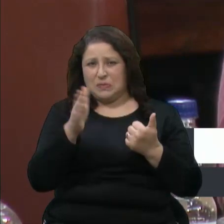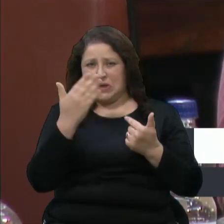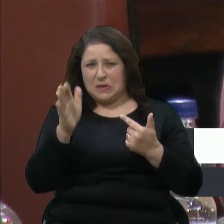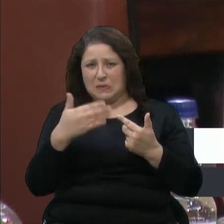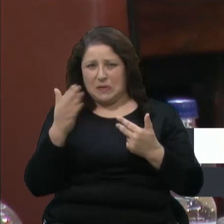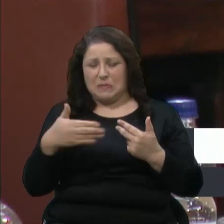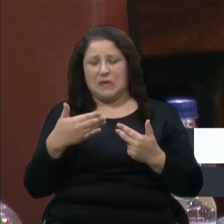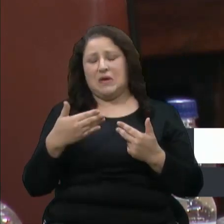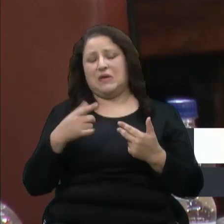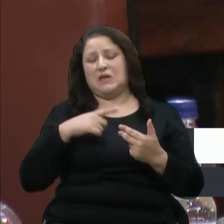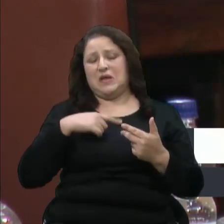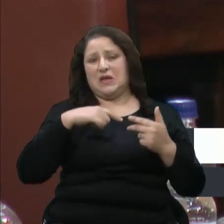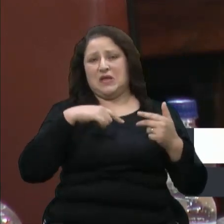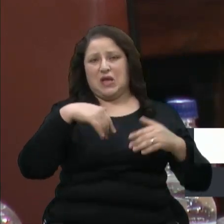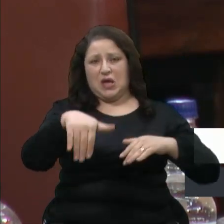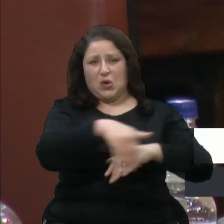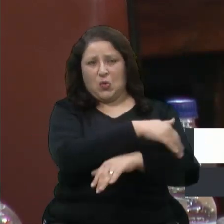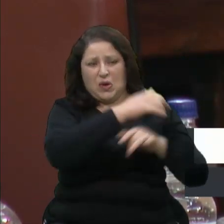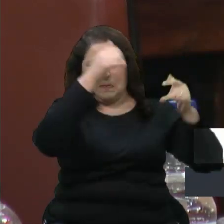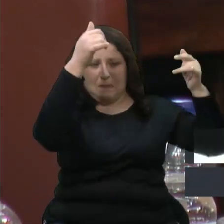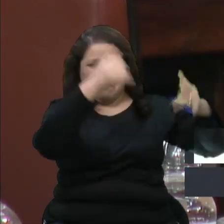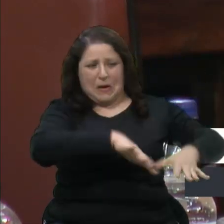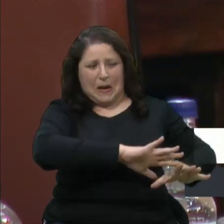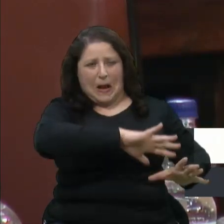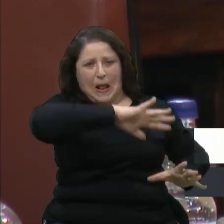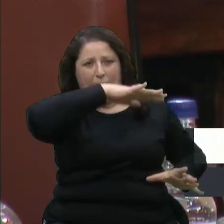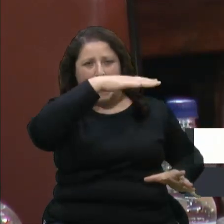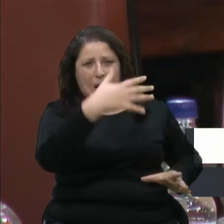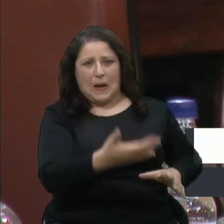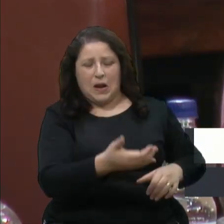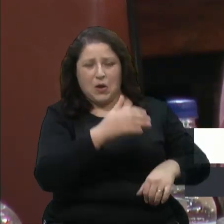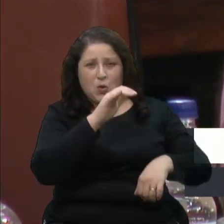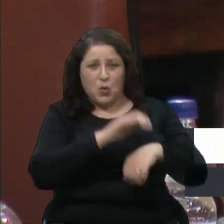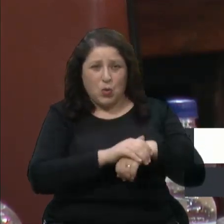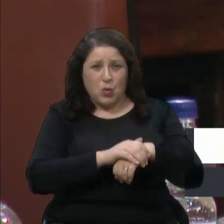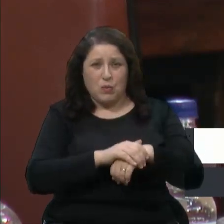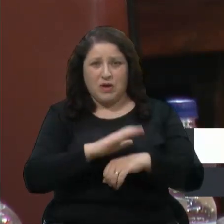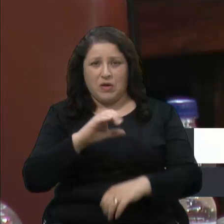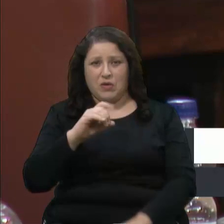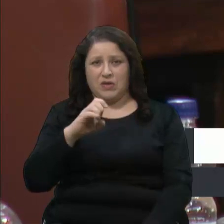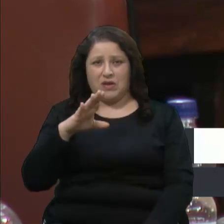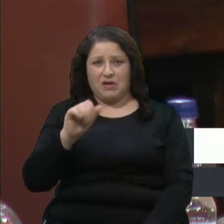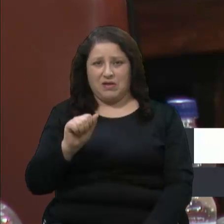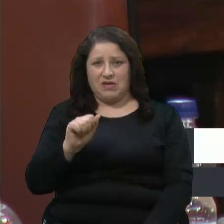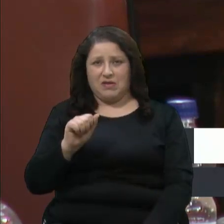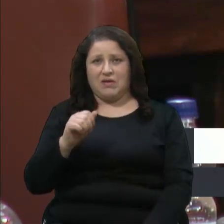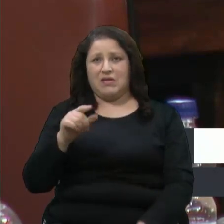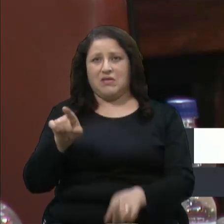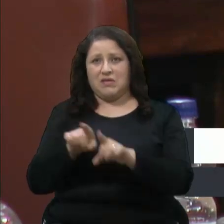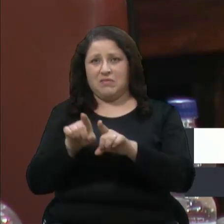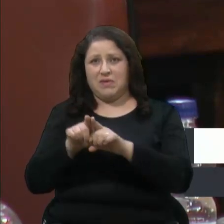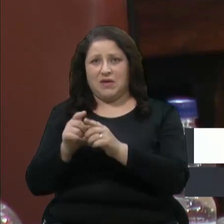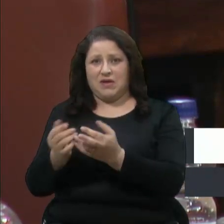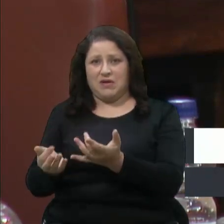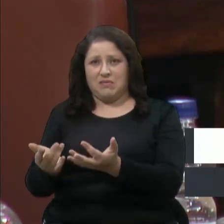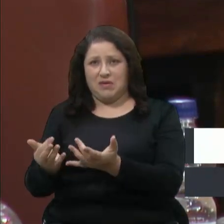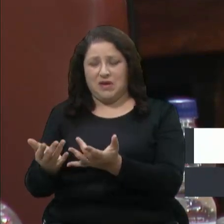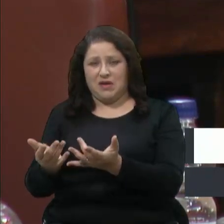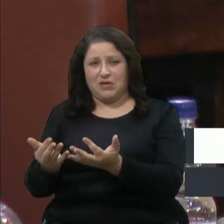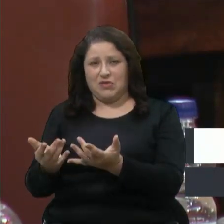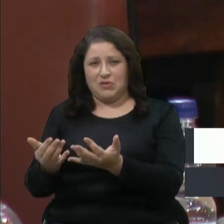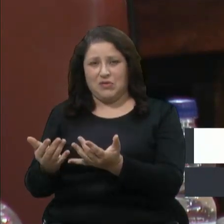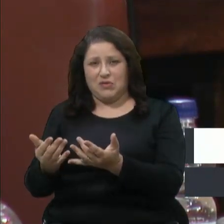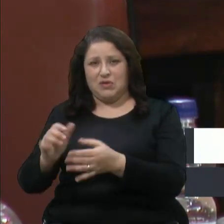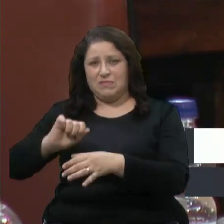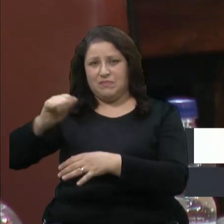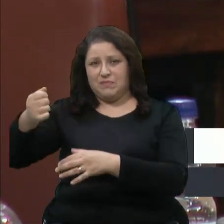céu aberto. É culpa da Codeca? Não, não é culpa da Codeca. Esses containers que estão queimados, hoje a Codeca trabalha